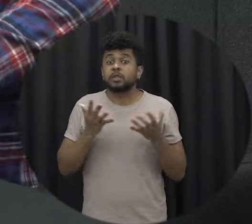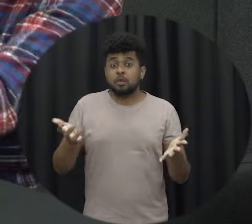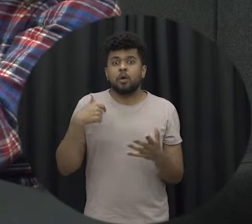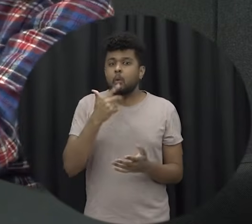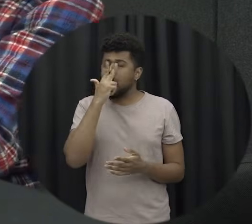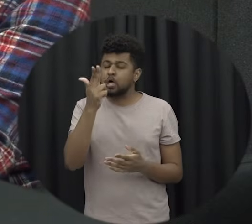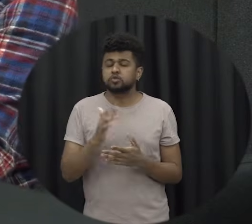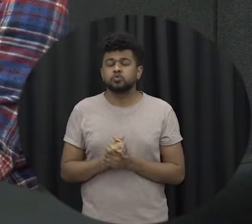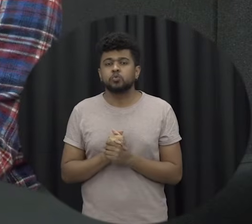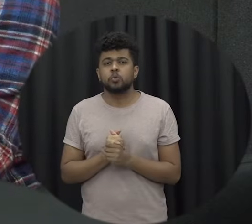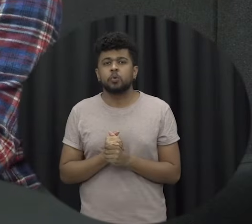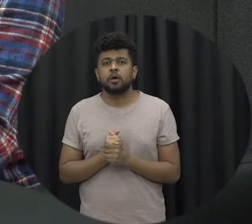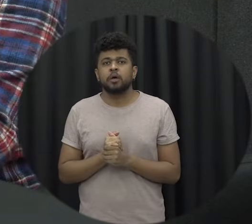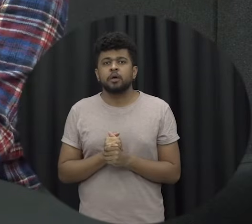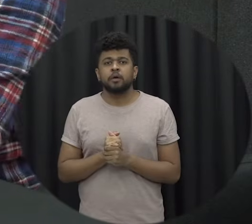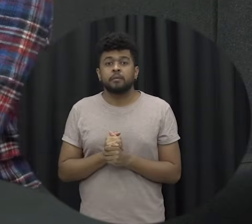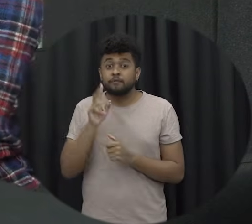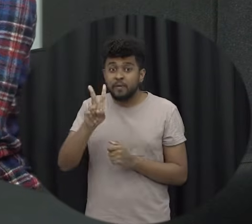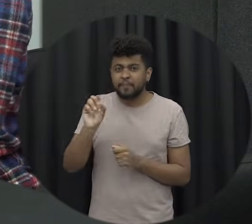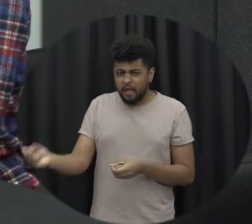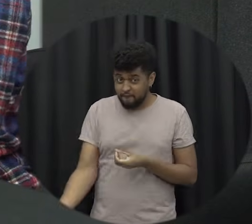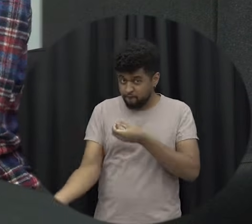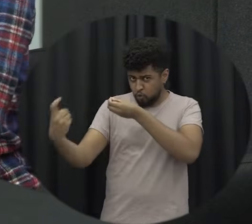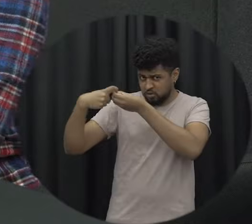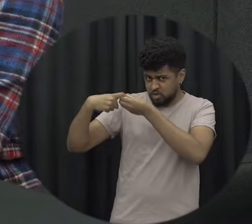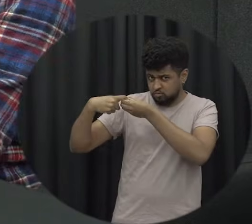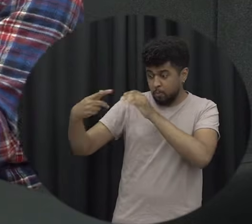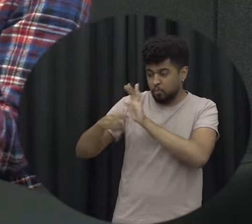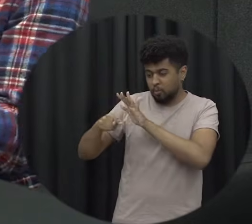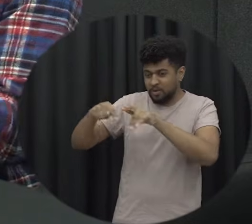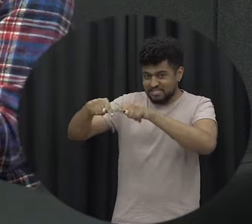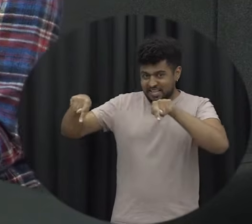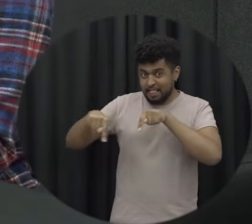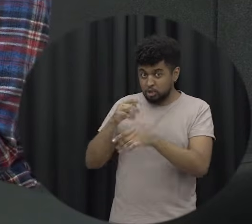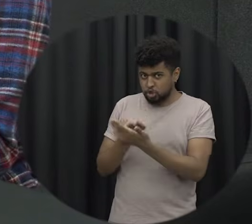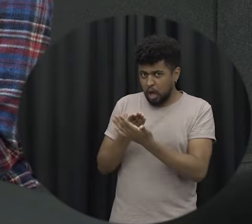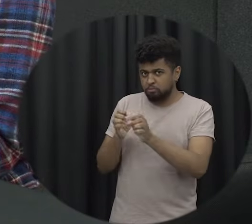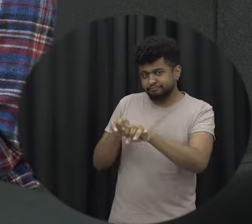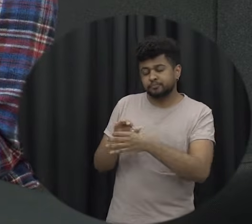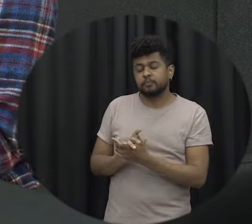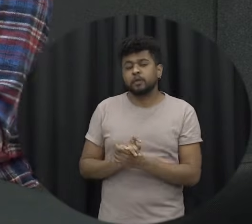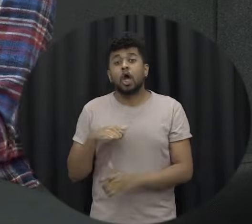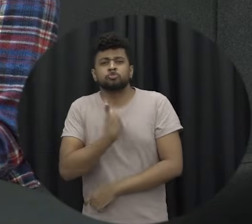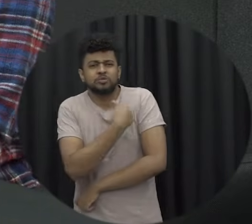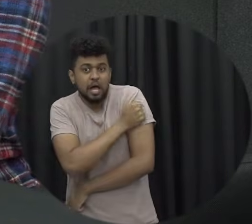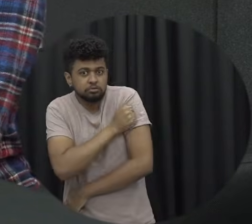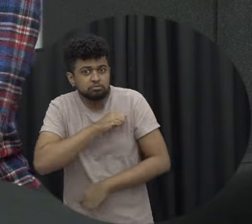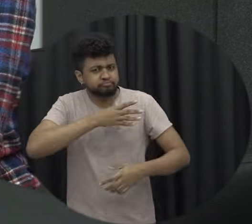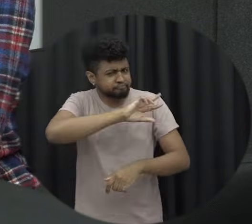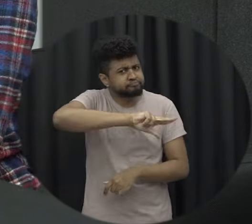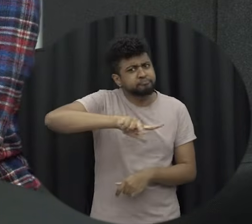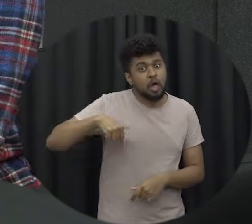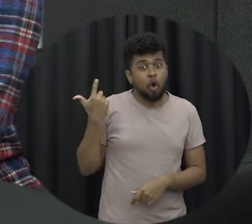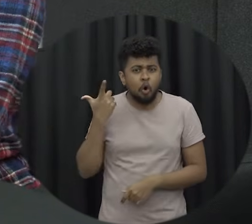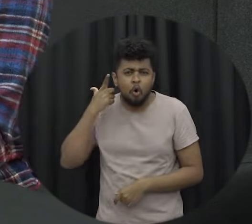Veja, e voltando para a questão da sala de aula, os nossos estudantes, muitas vezes, eles conseguem raciocinar e